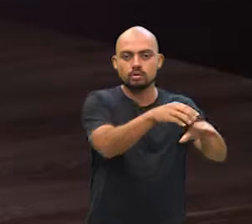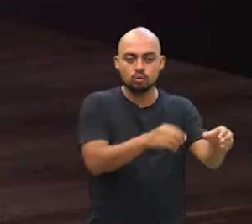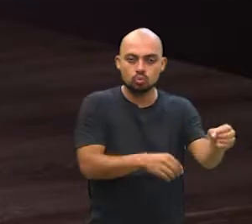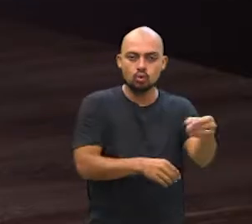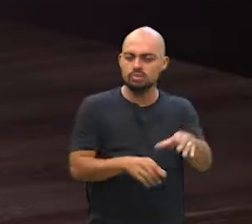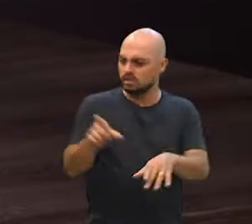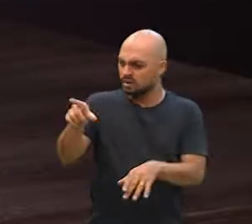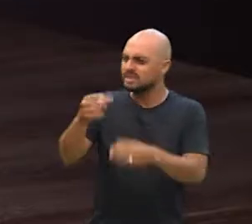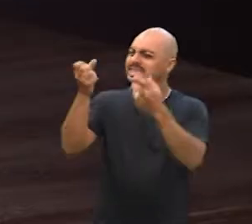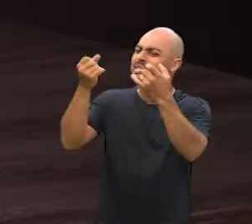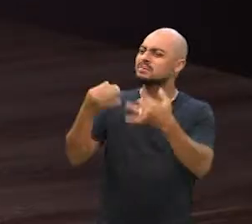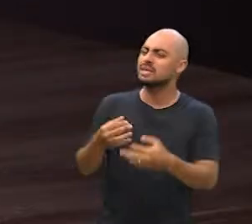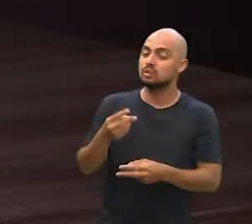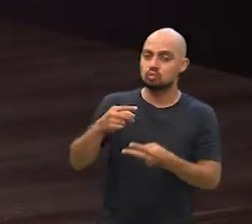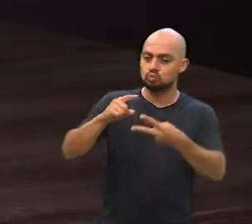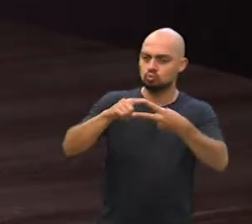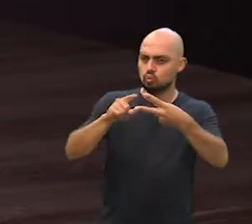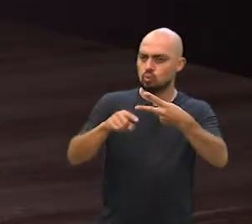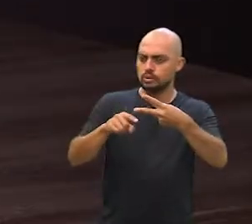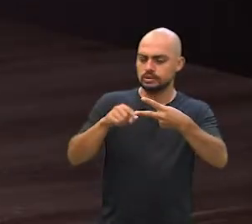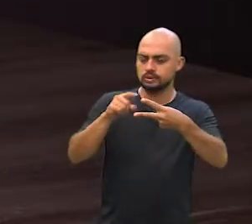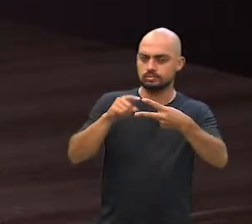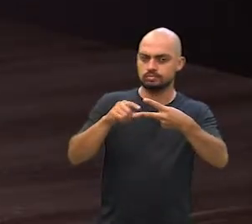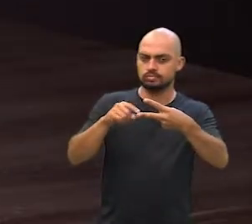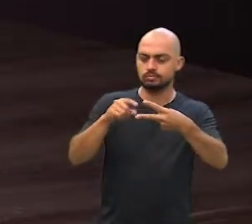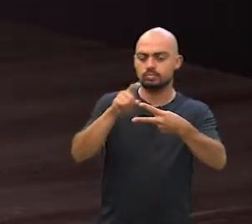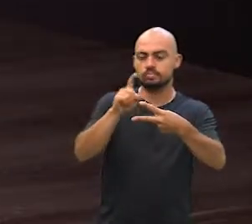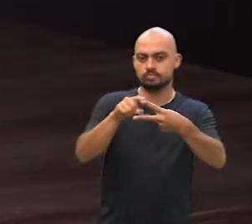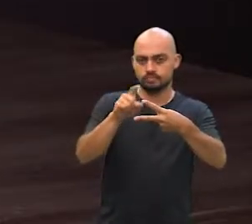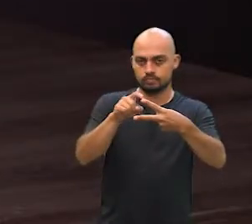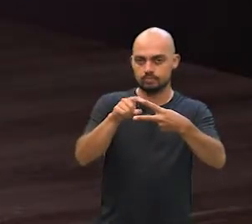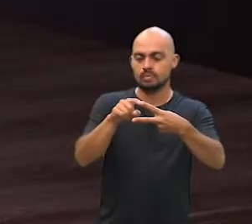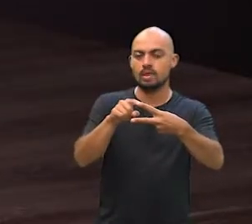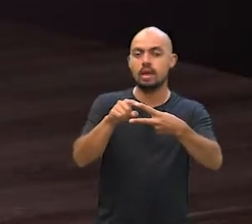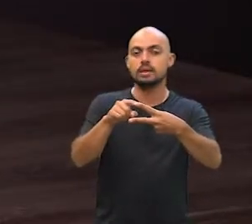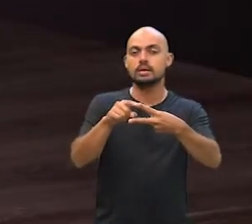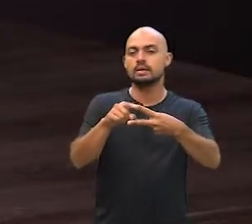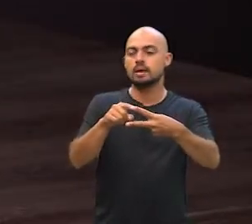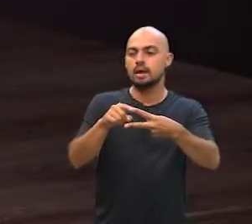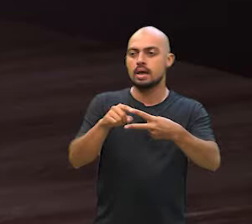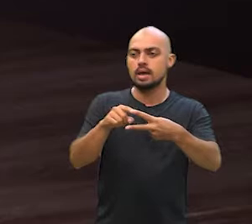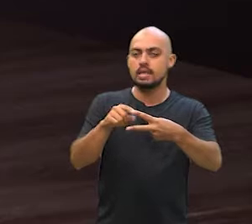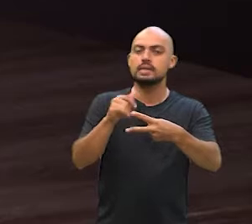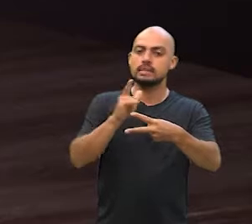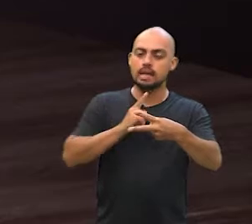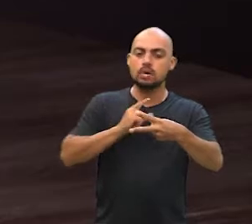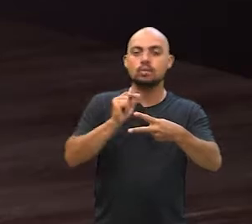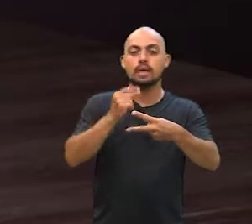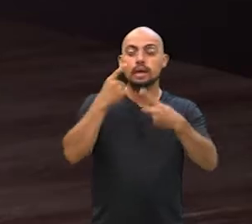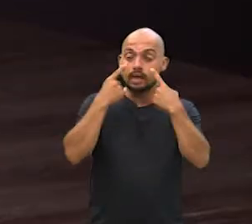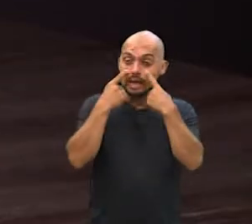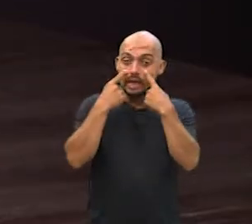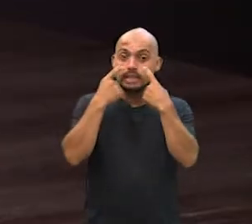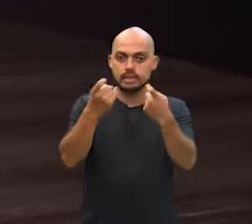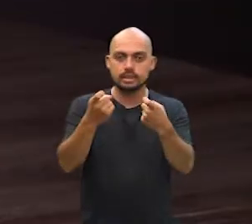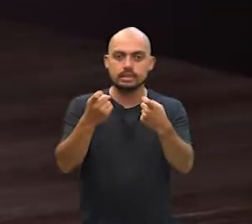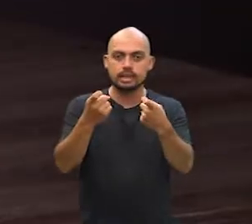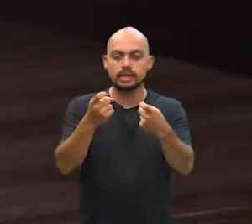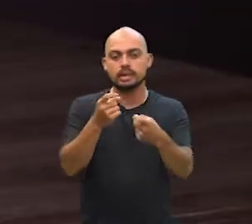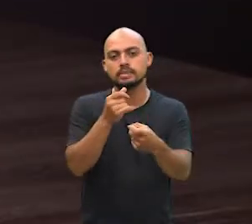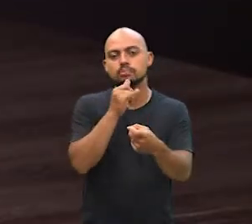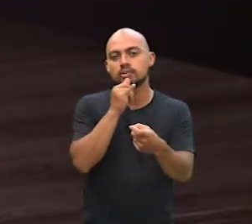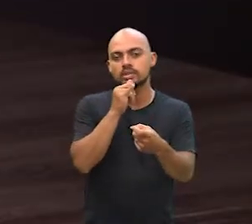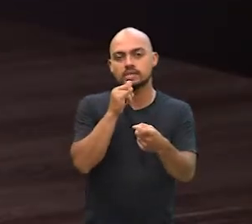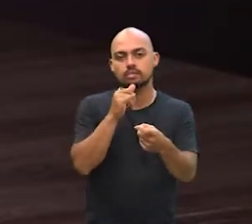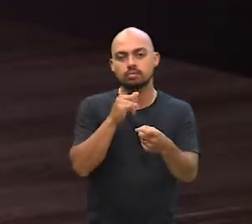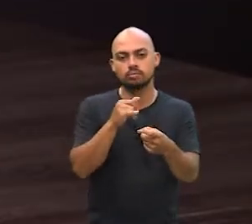2 situações. Primeiro, a participação não. Primeiro, o interesse atrás, por exemplo,